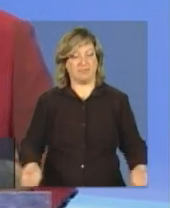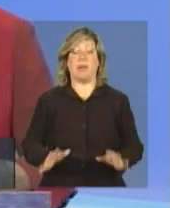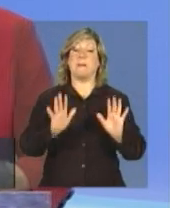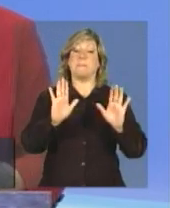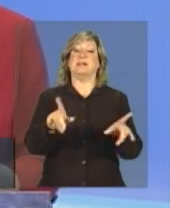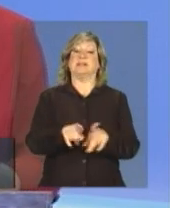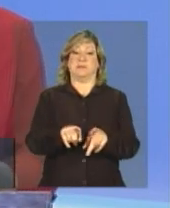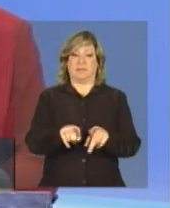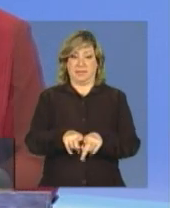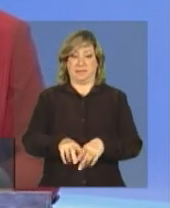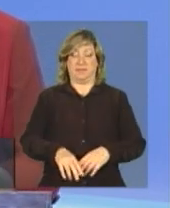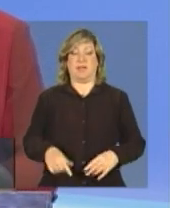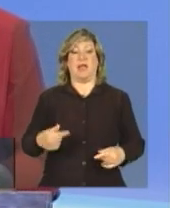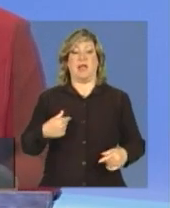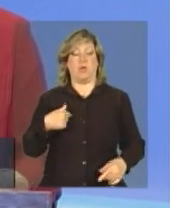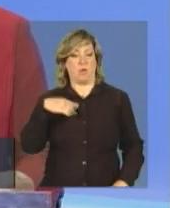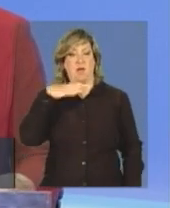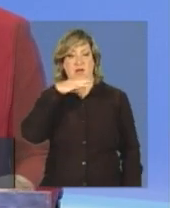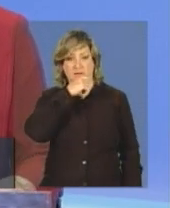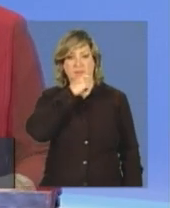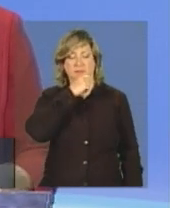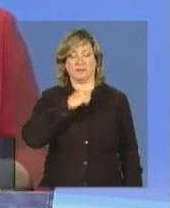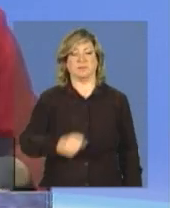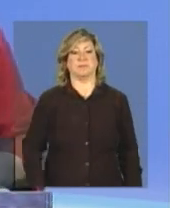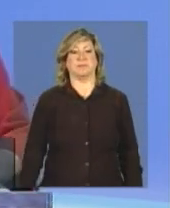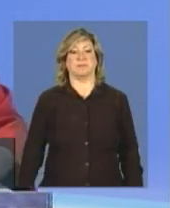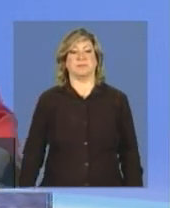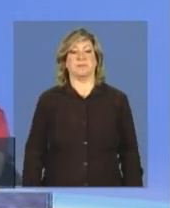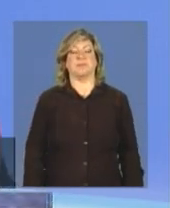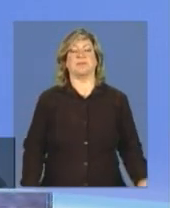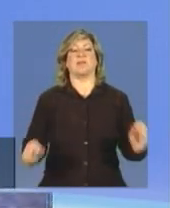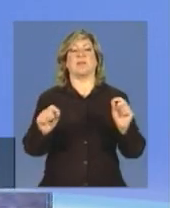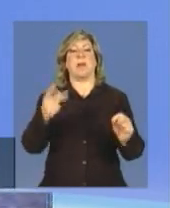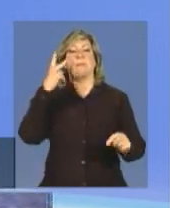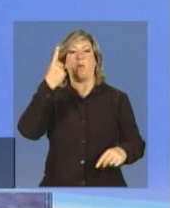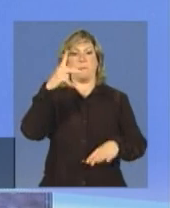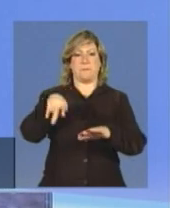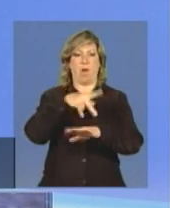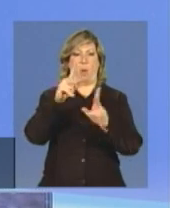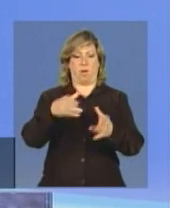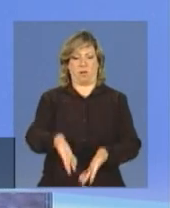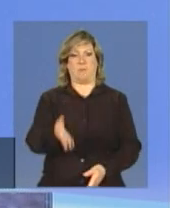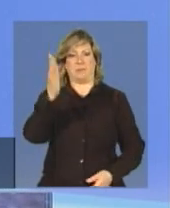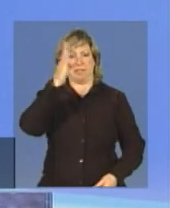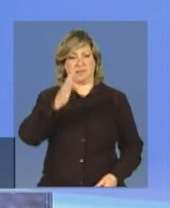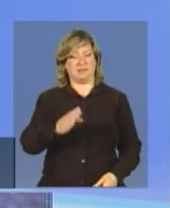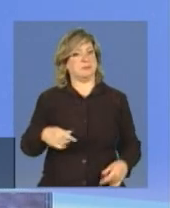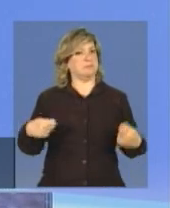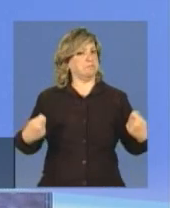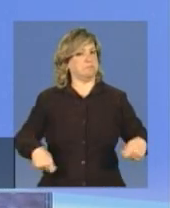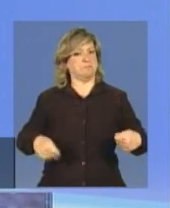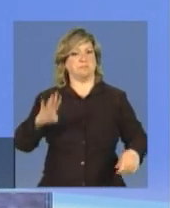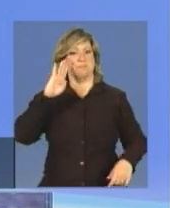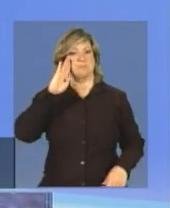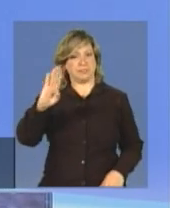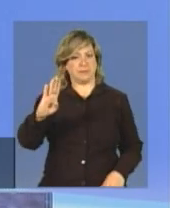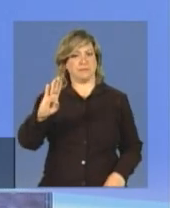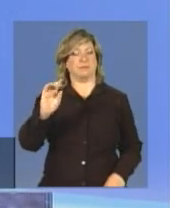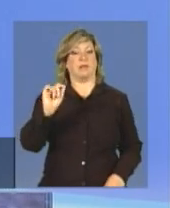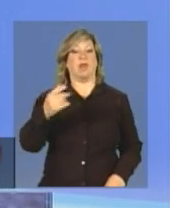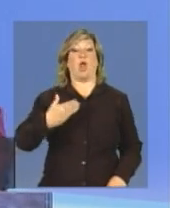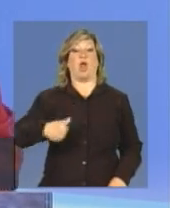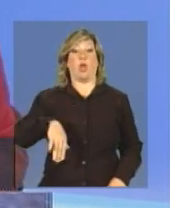além disso, eu considero que, para um país como o Brasil, é crucial que